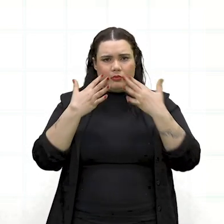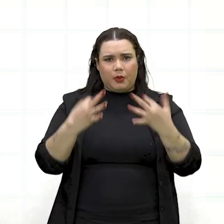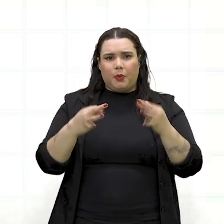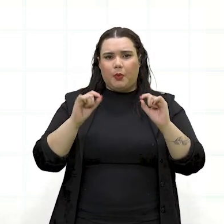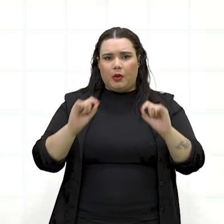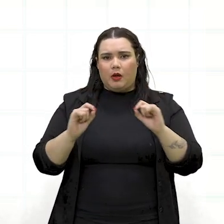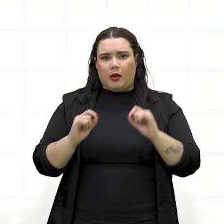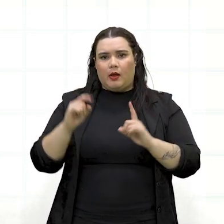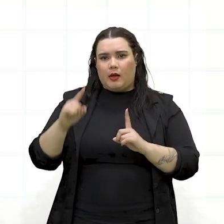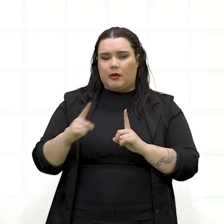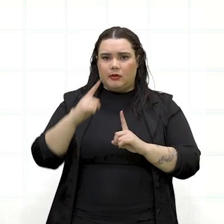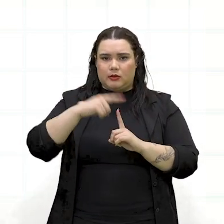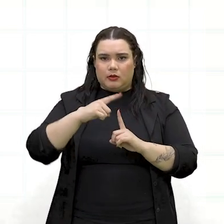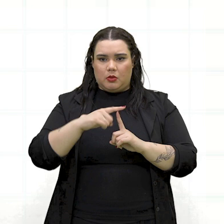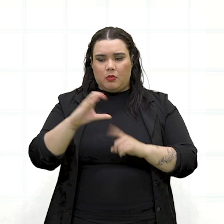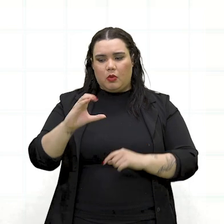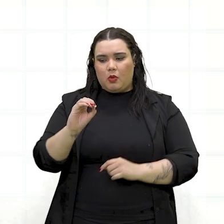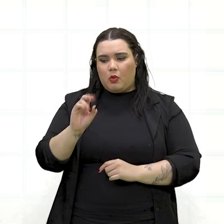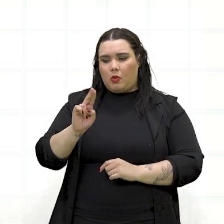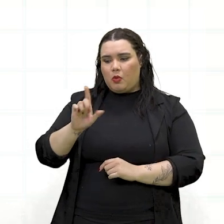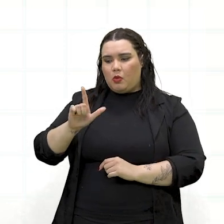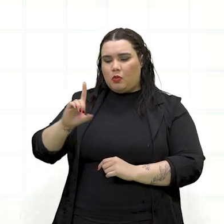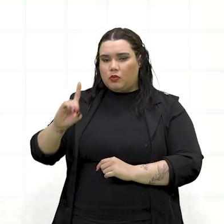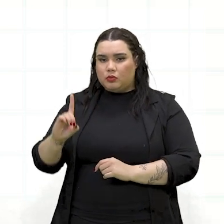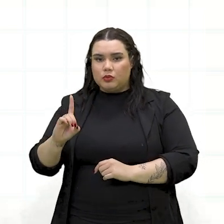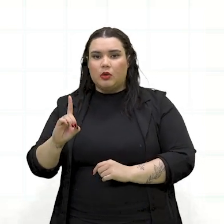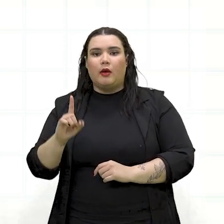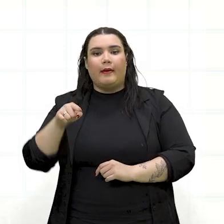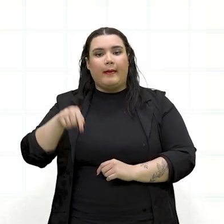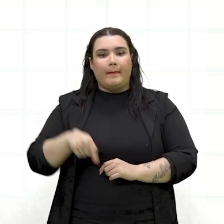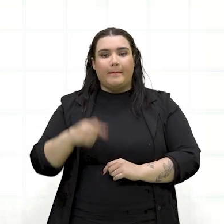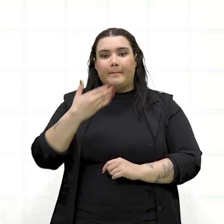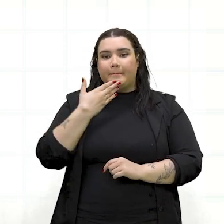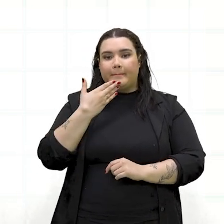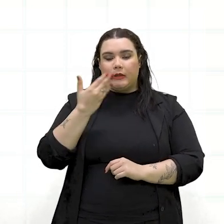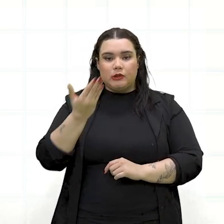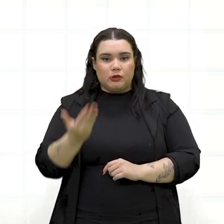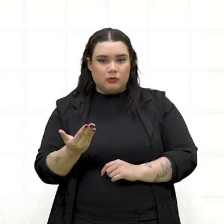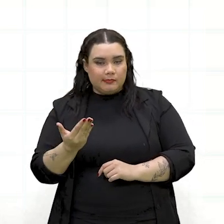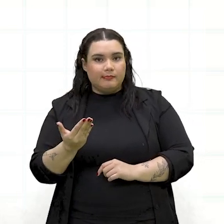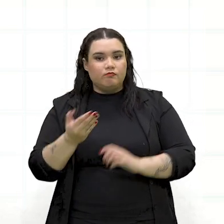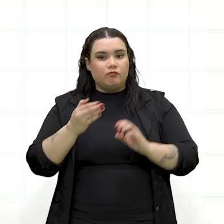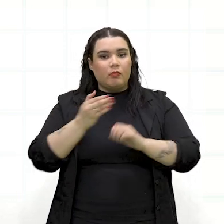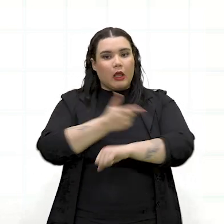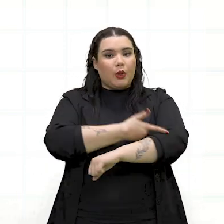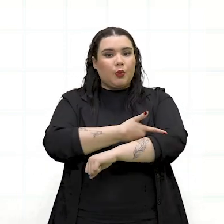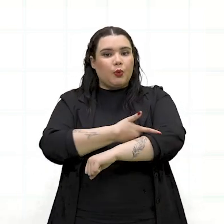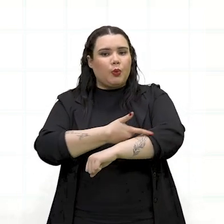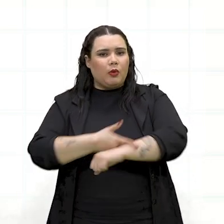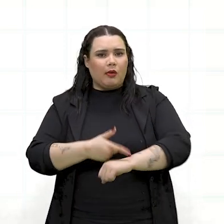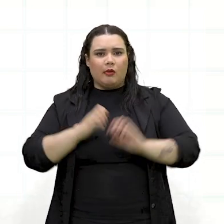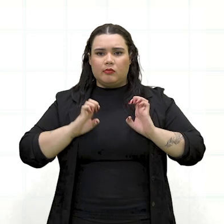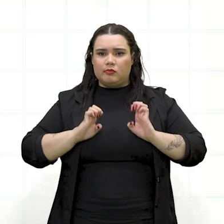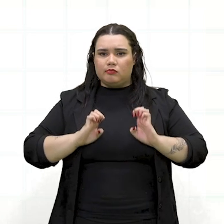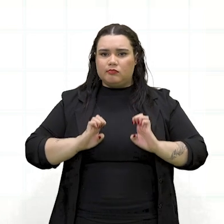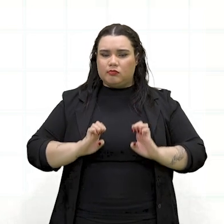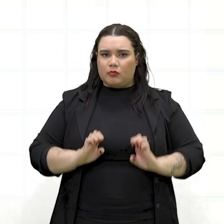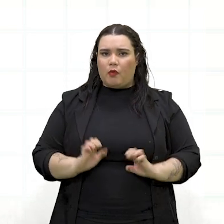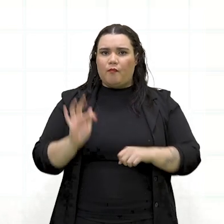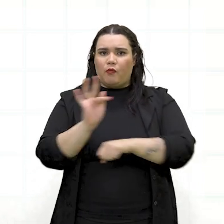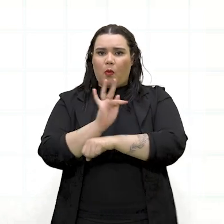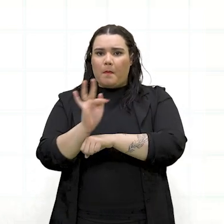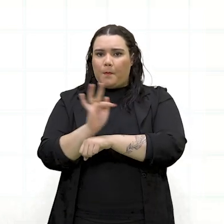esse modal could, ele é usado para fazer pedidos de maneira muito